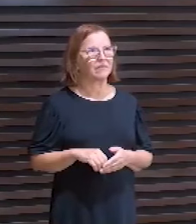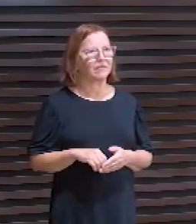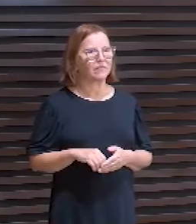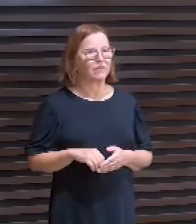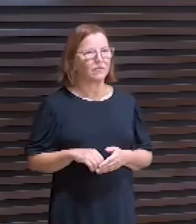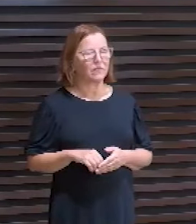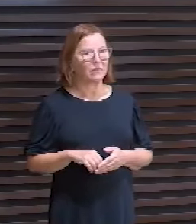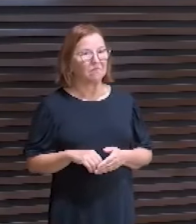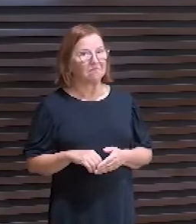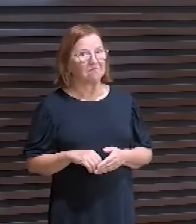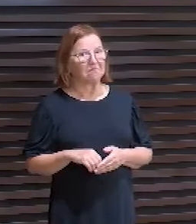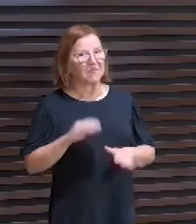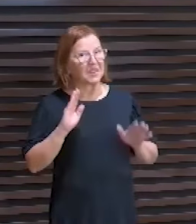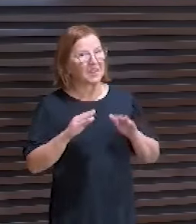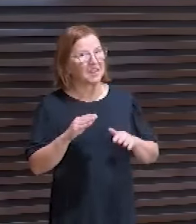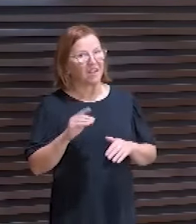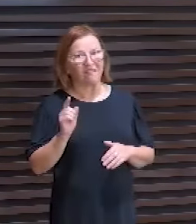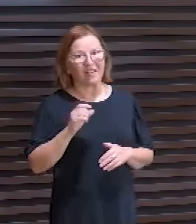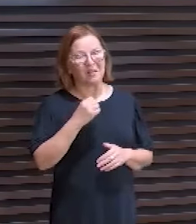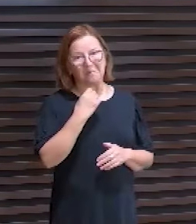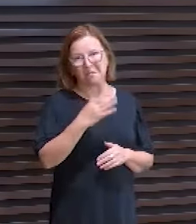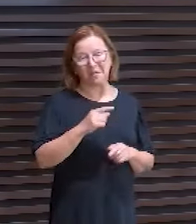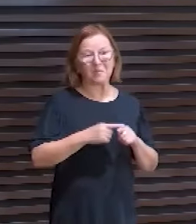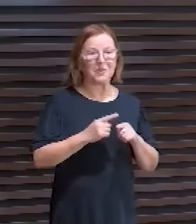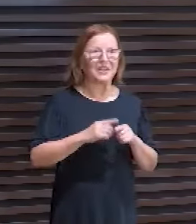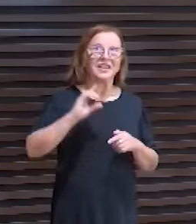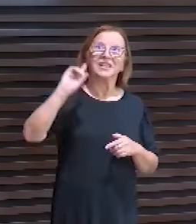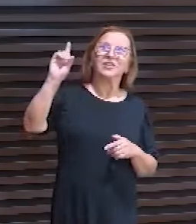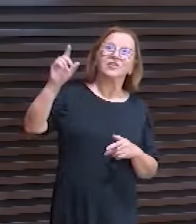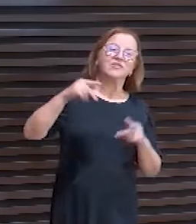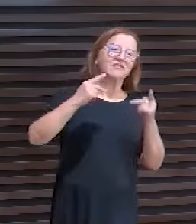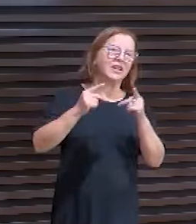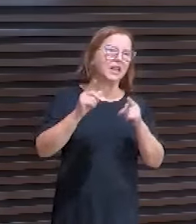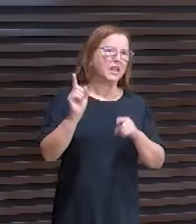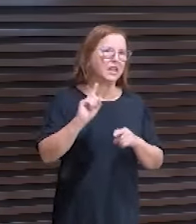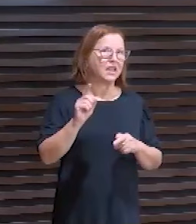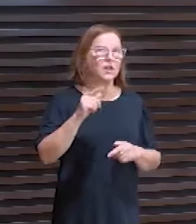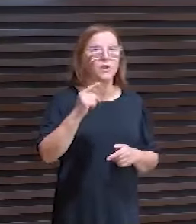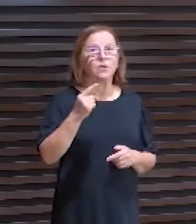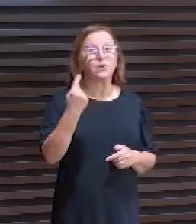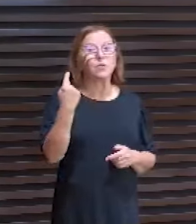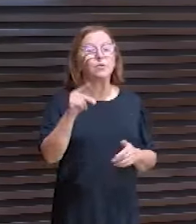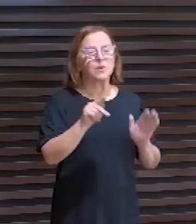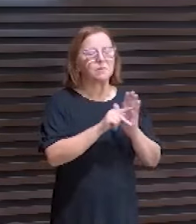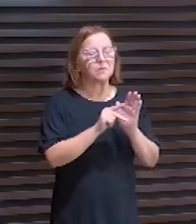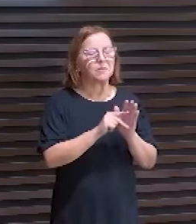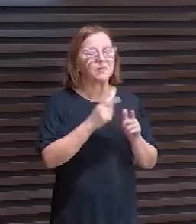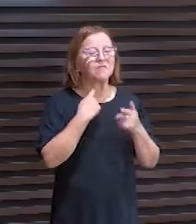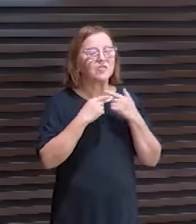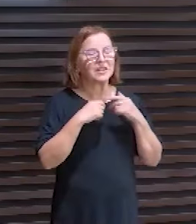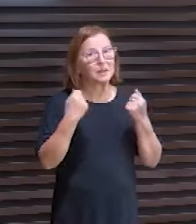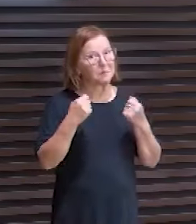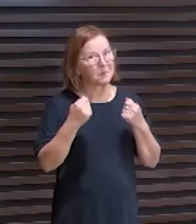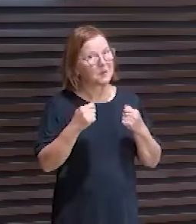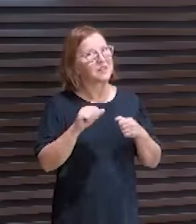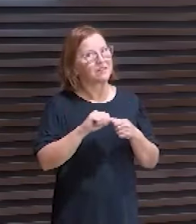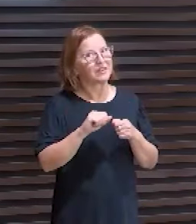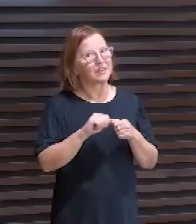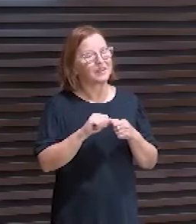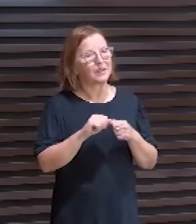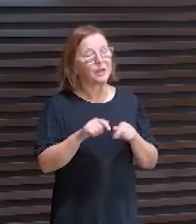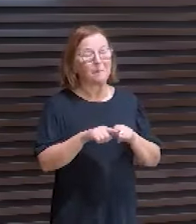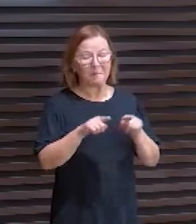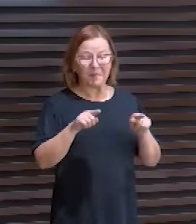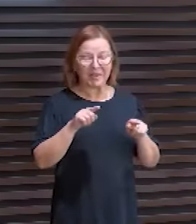porque Deus vai falar para você não é a tua vontade que tem que ser feita mas muitas vezes você vai ter um contentamento